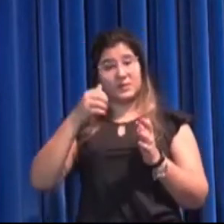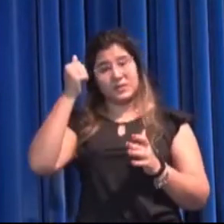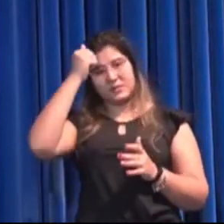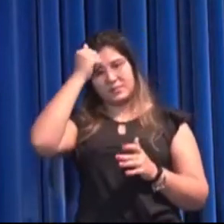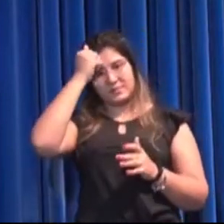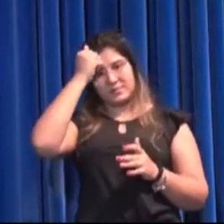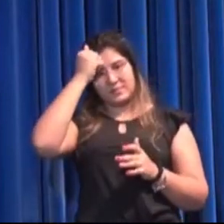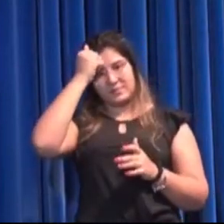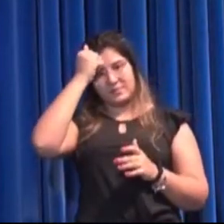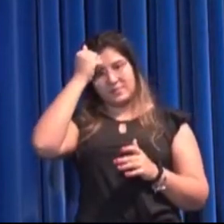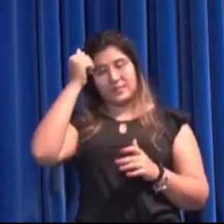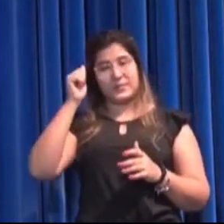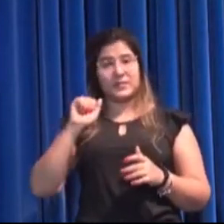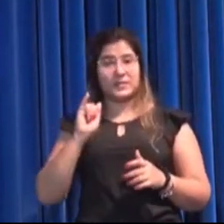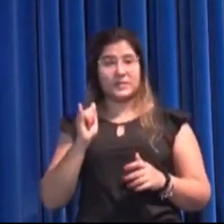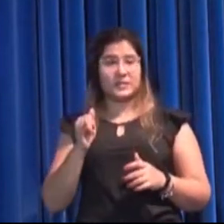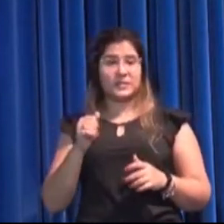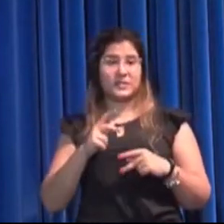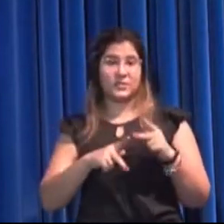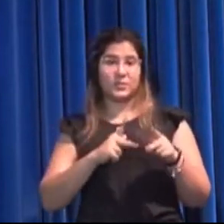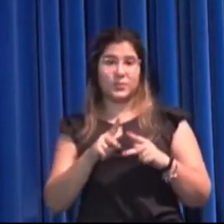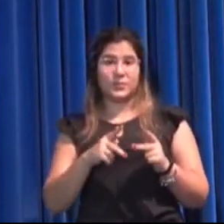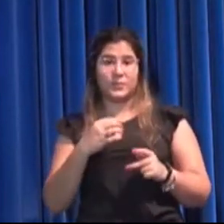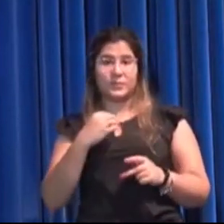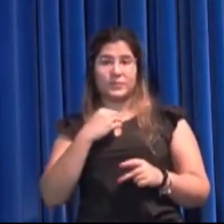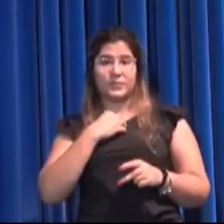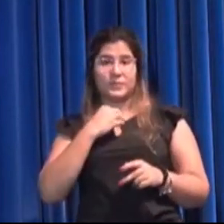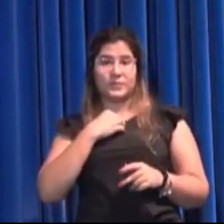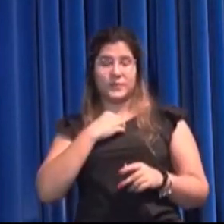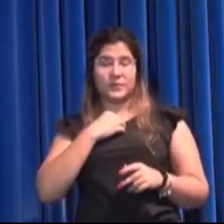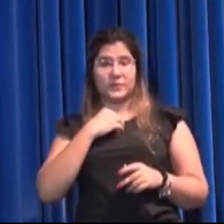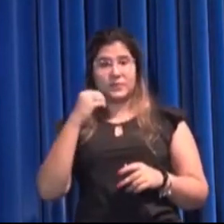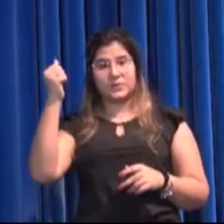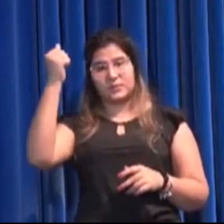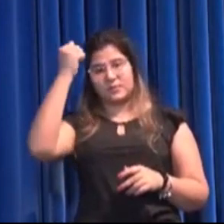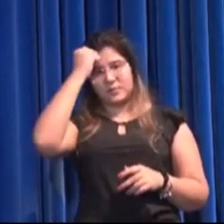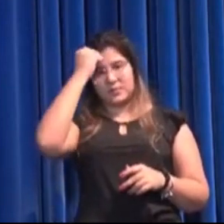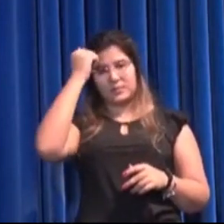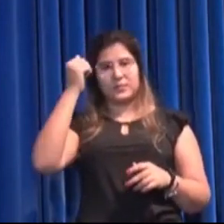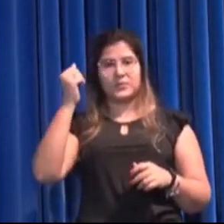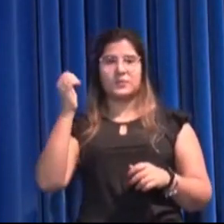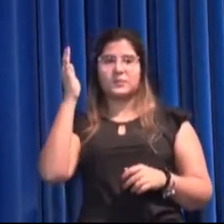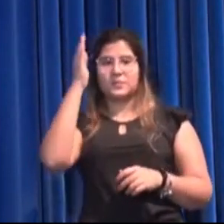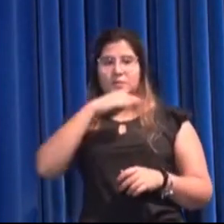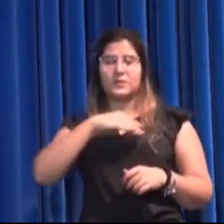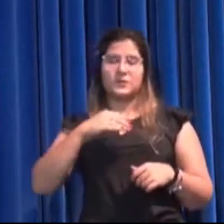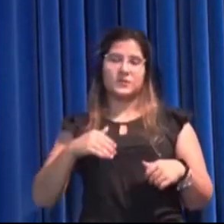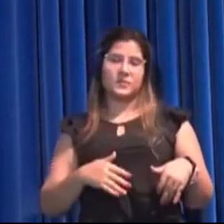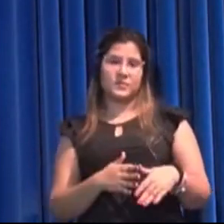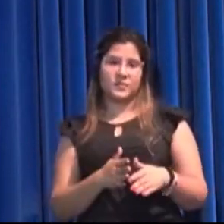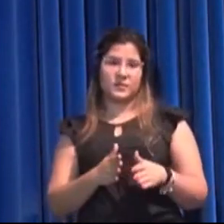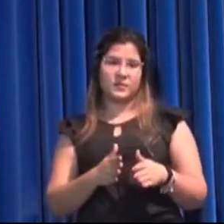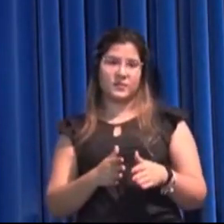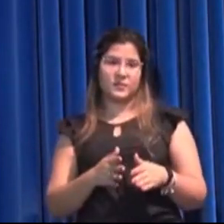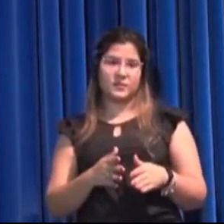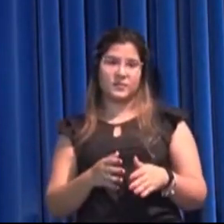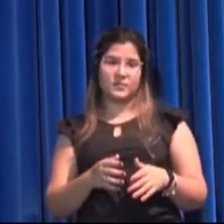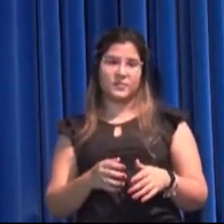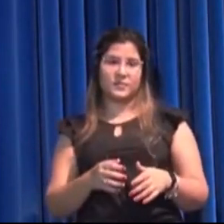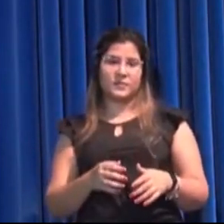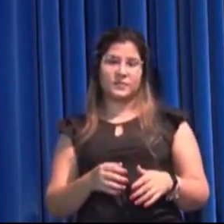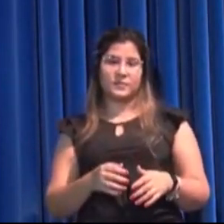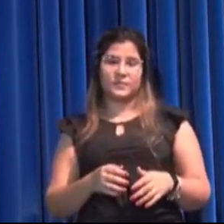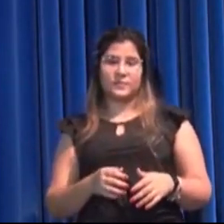Então, se o povo está no pecado e se arrepender dos seus maus caminhos e se voltar